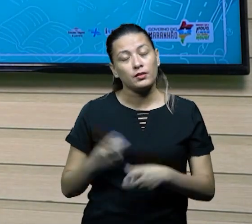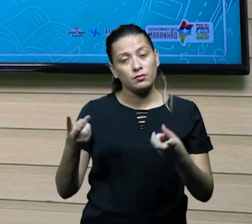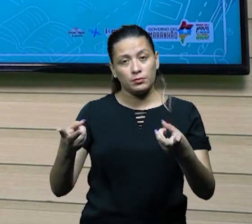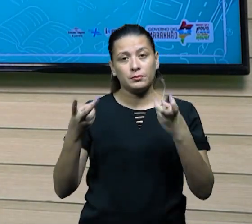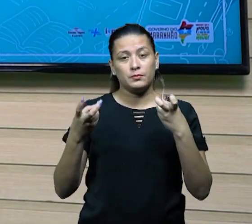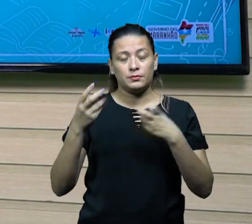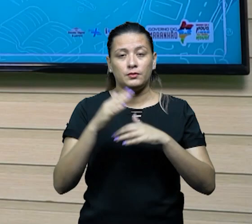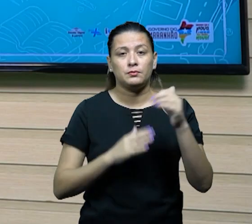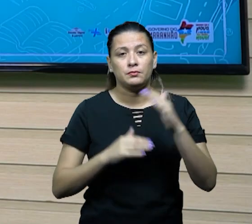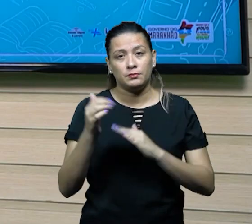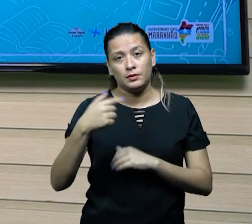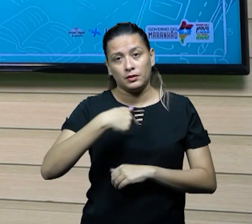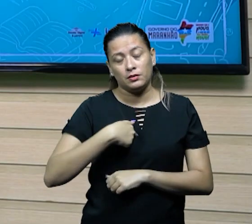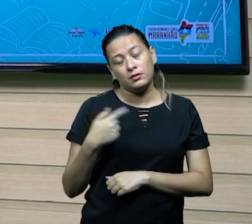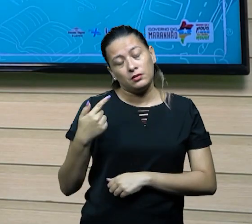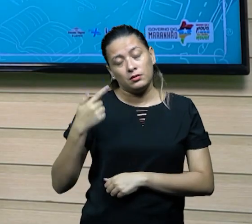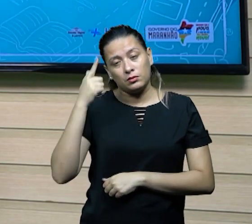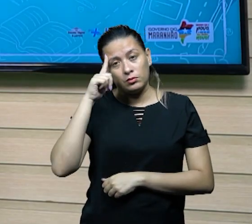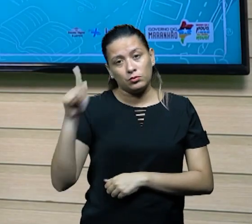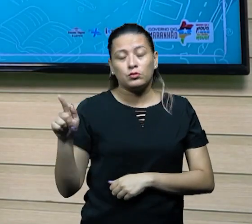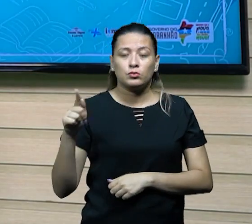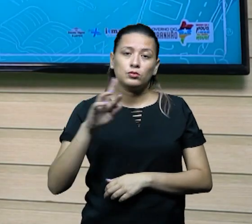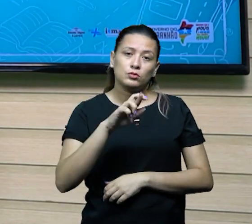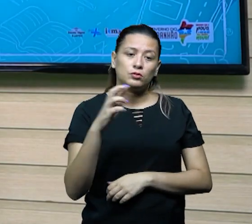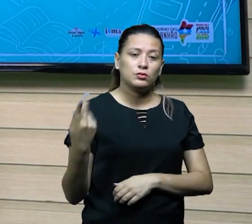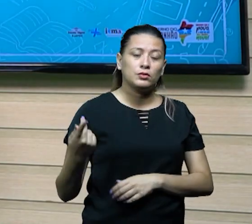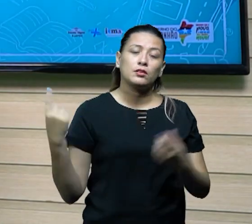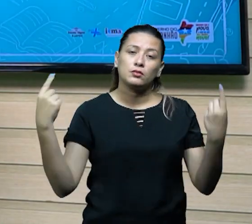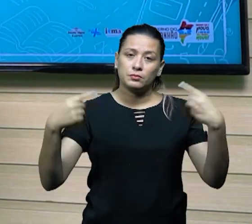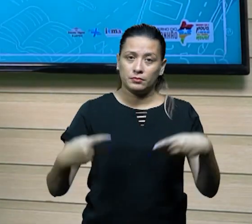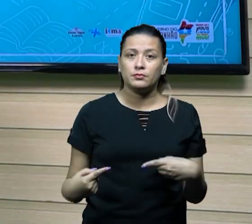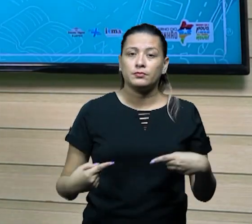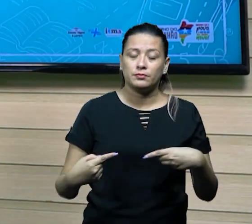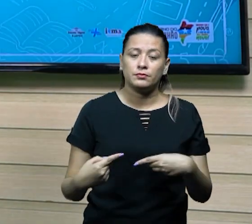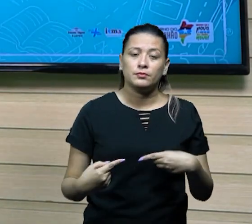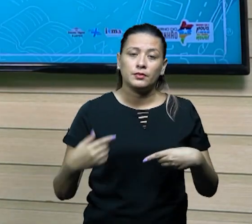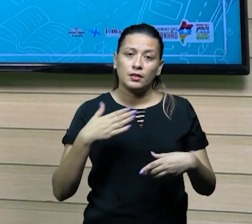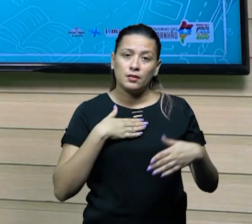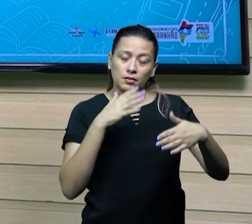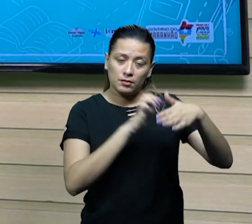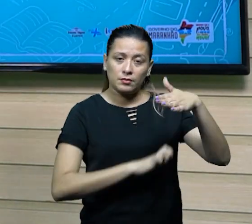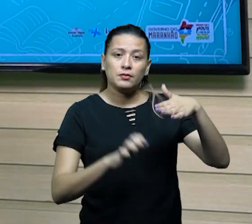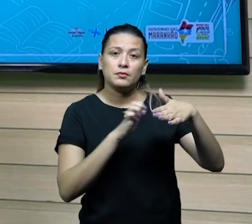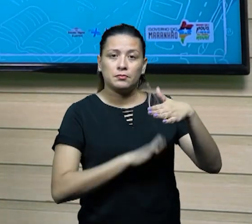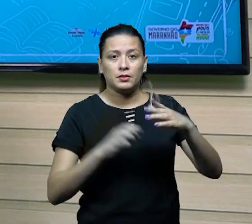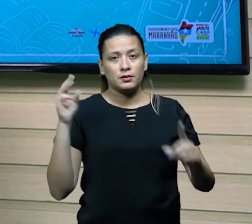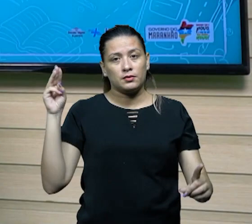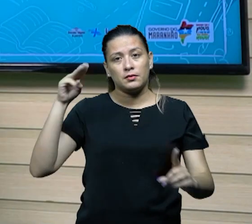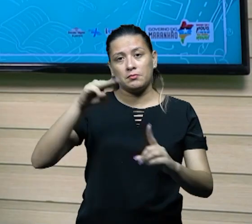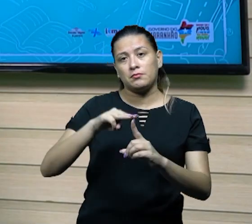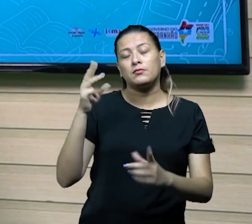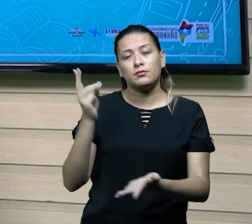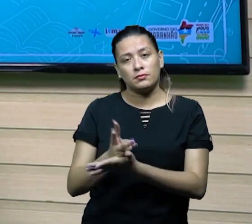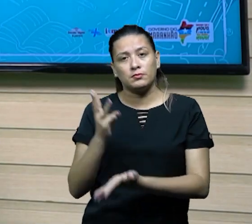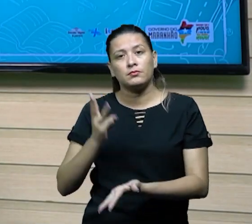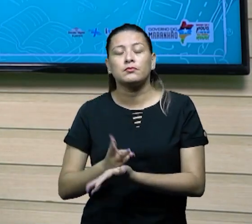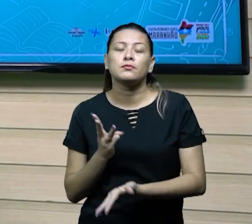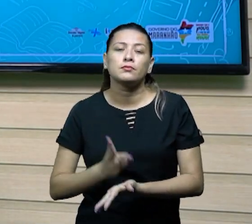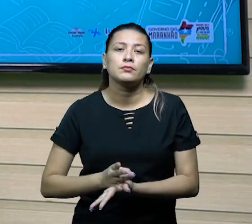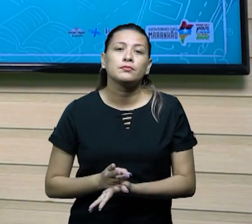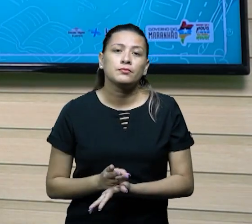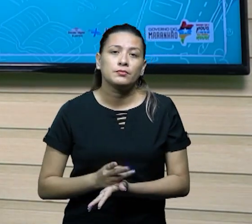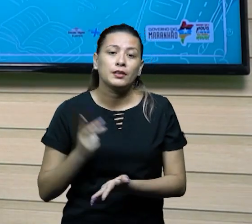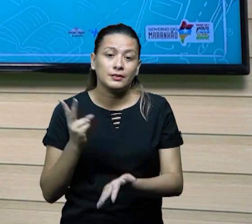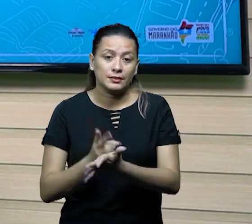conversar, ver que esses meus profissionais, onde eu sou o gestor de RH, eles são competitivos. A minha empresa é competitiva, ela bate meta não só um mês, ela bate